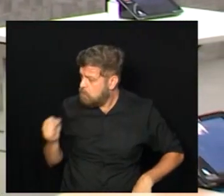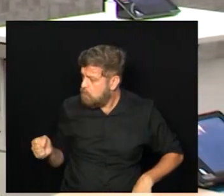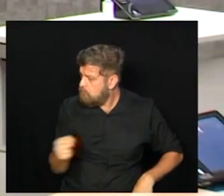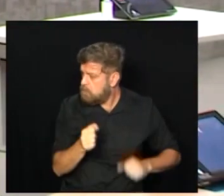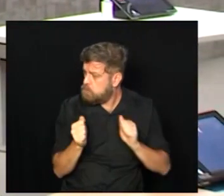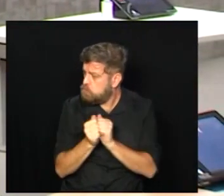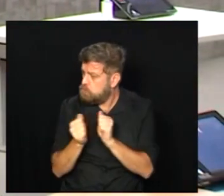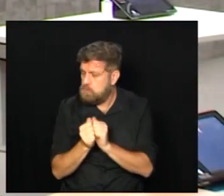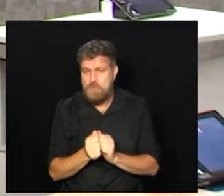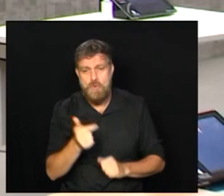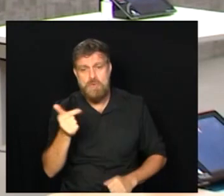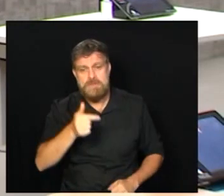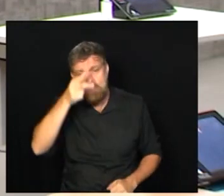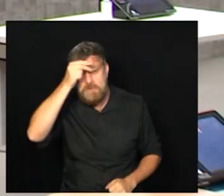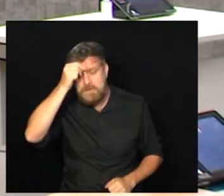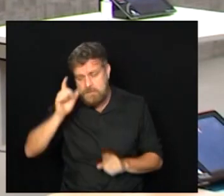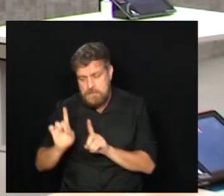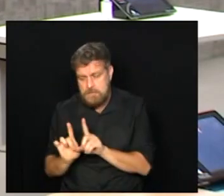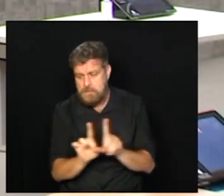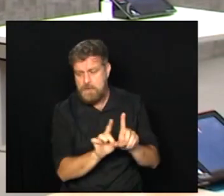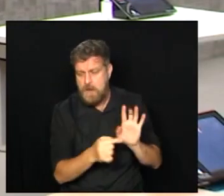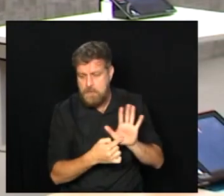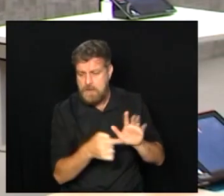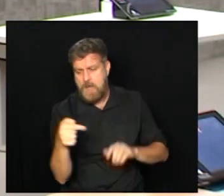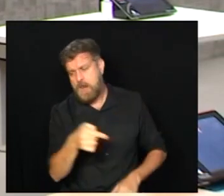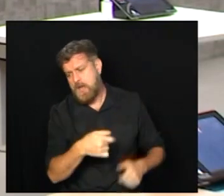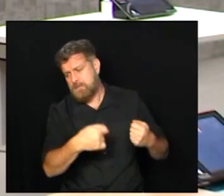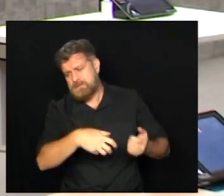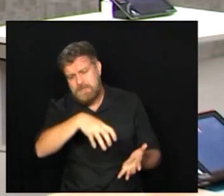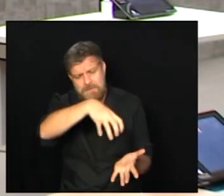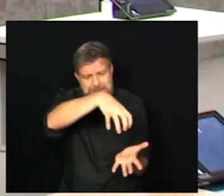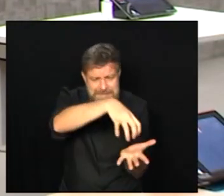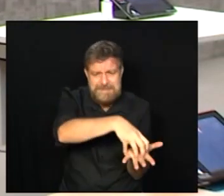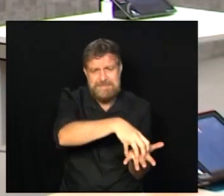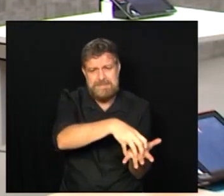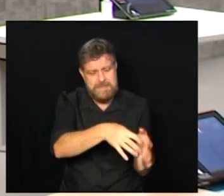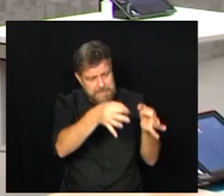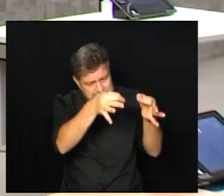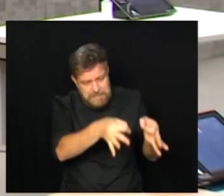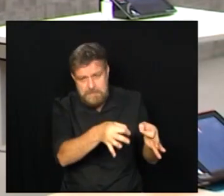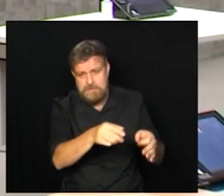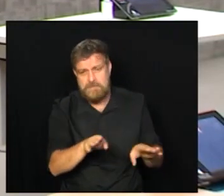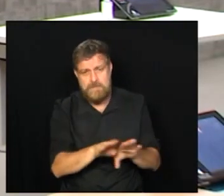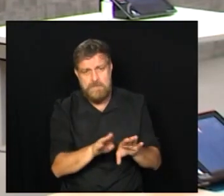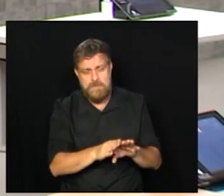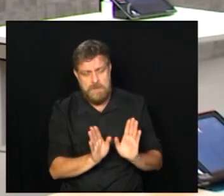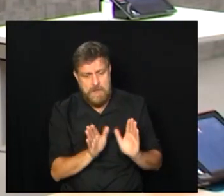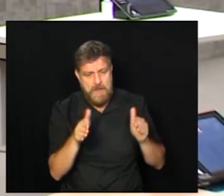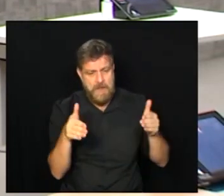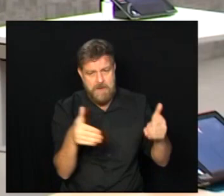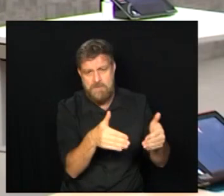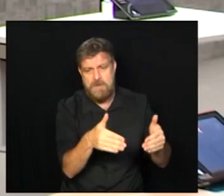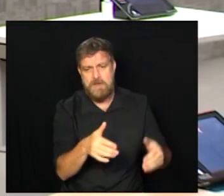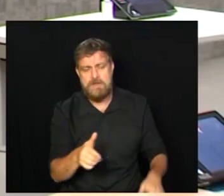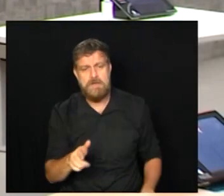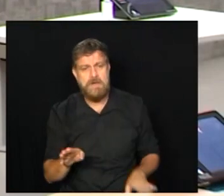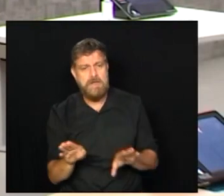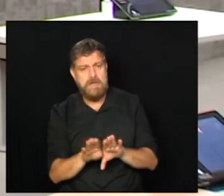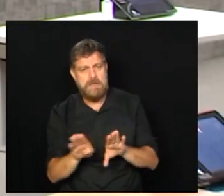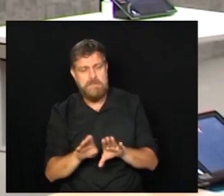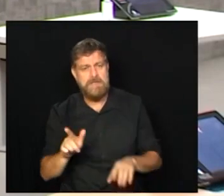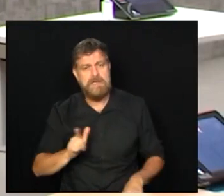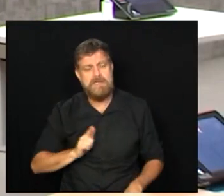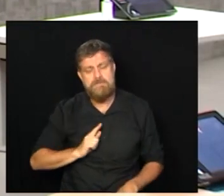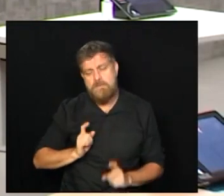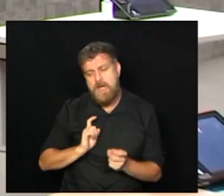mostrando a demanda e a necessidade de uma sede direcionada só para o SAEC, e também